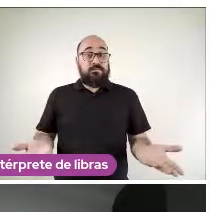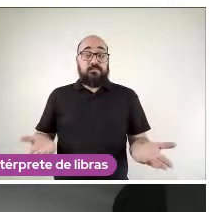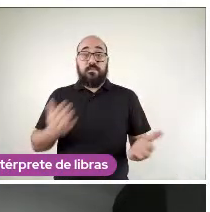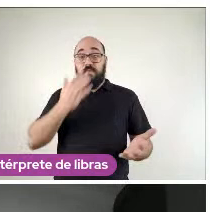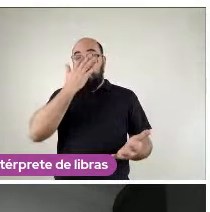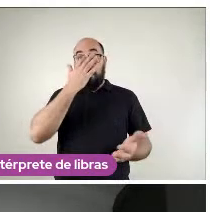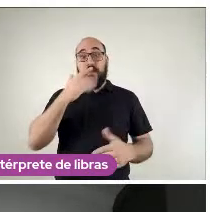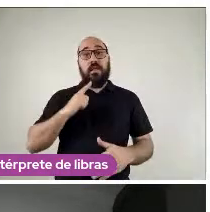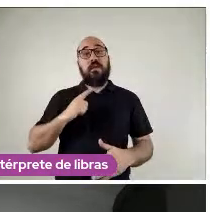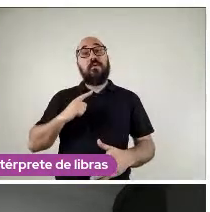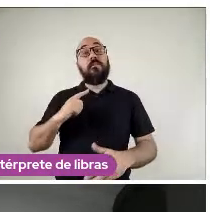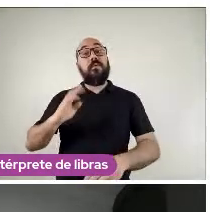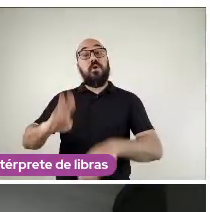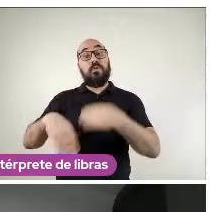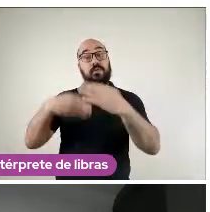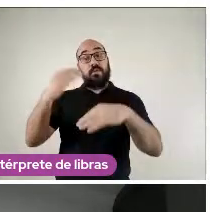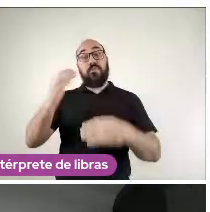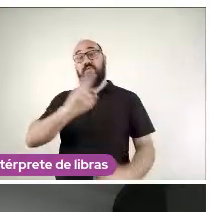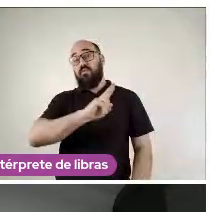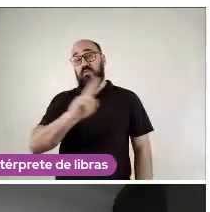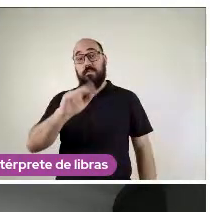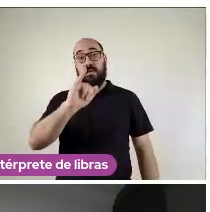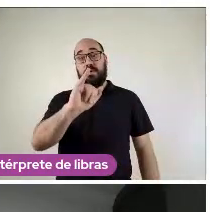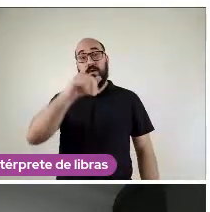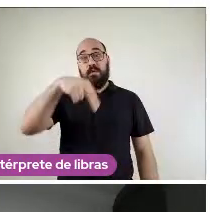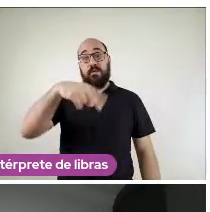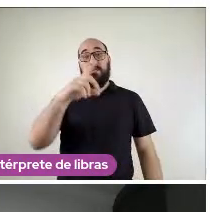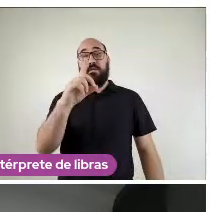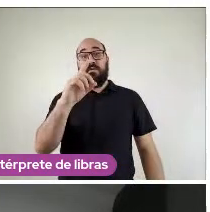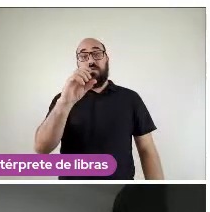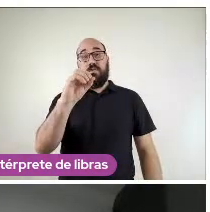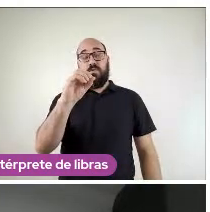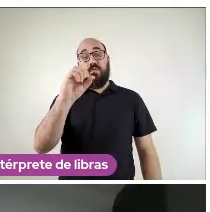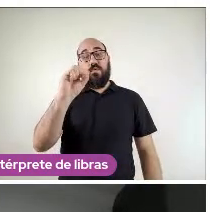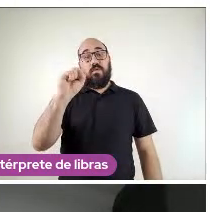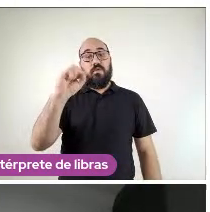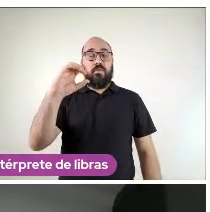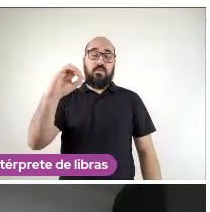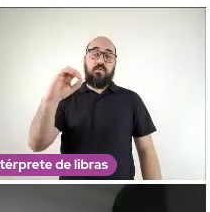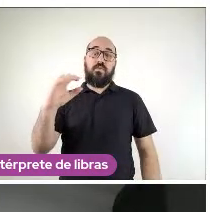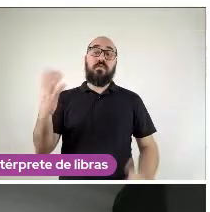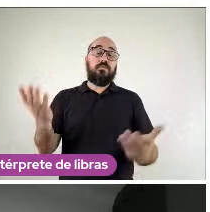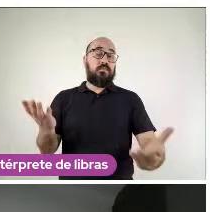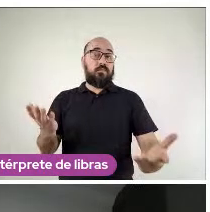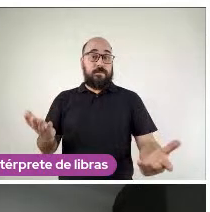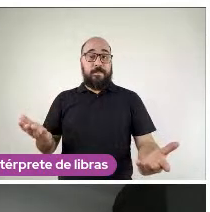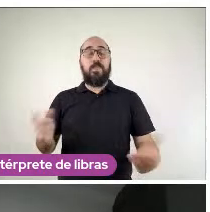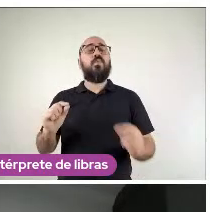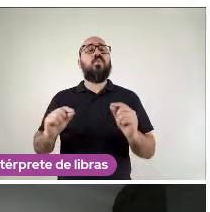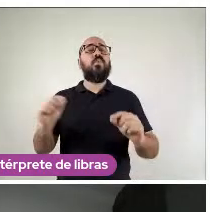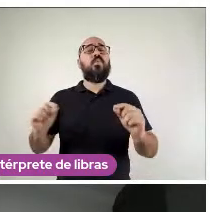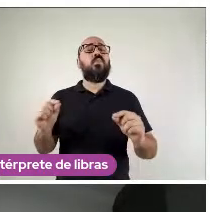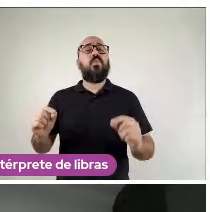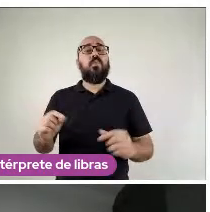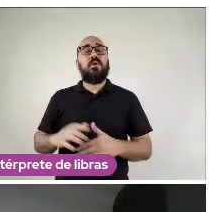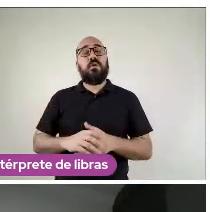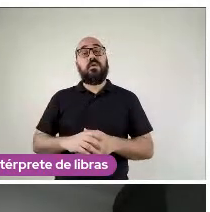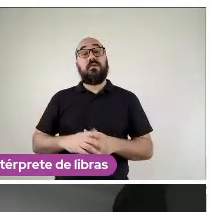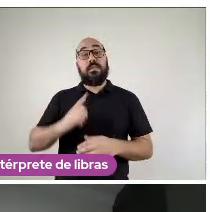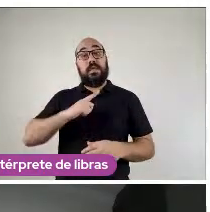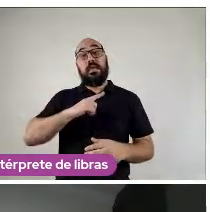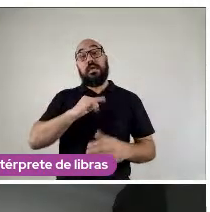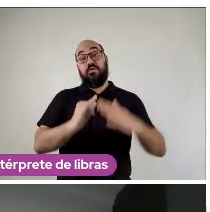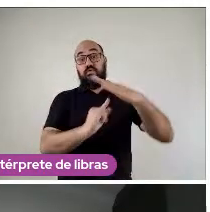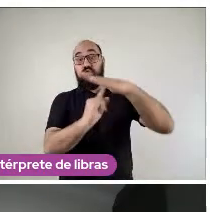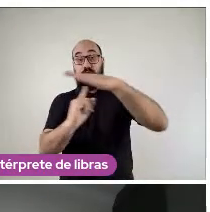endosso pela Comissão Oceanográfica Intergovernamental. Muitas pessoas, muitas instituições nos perguntam,